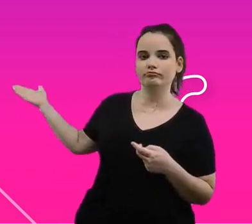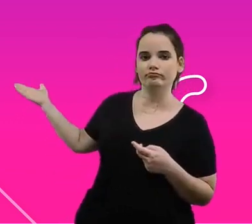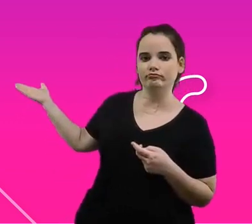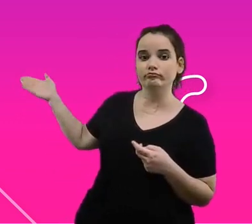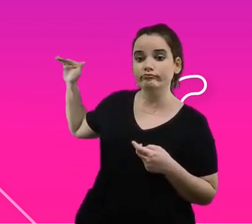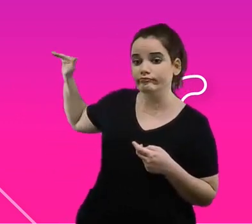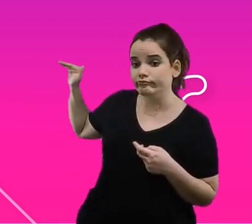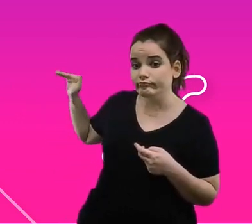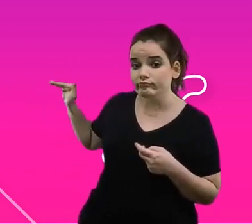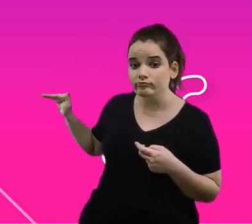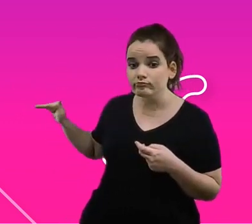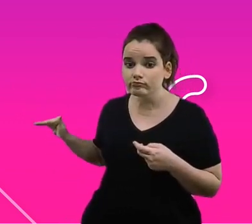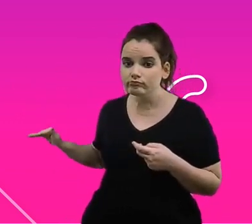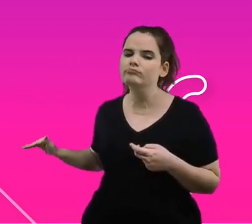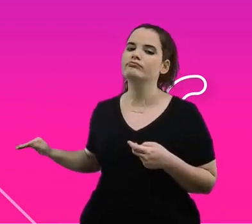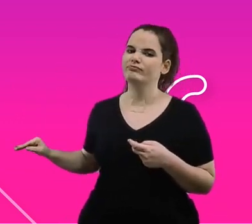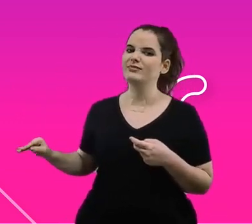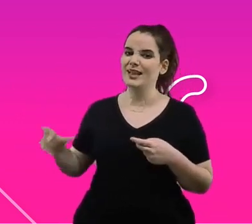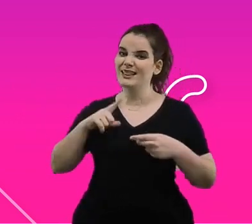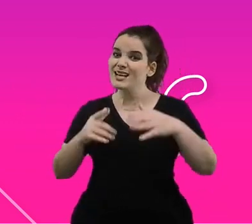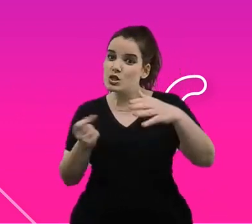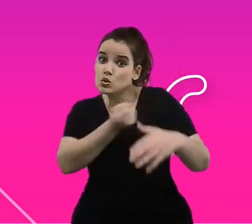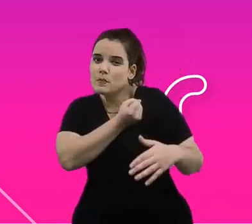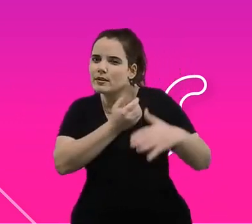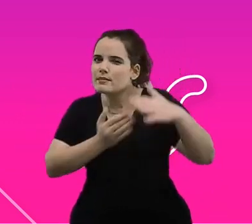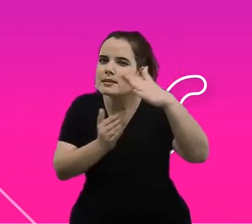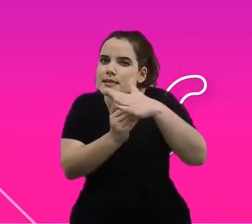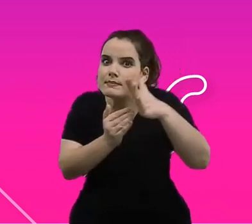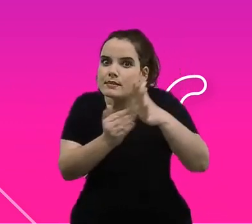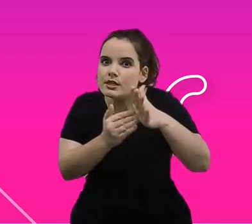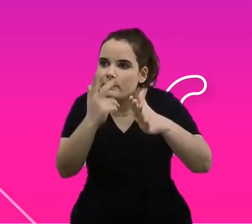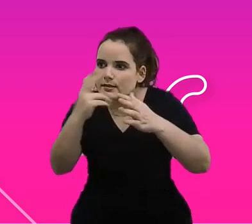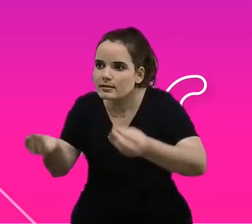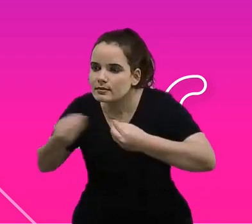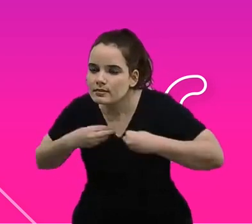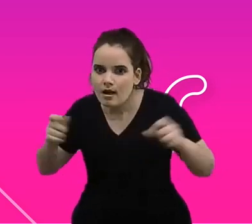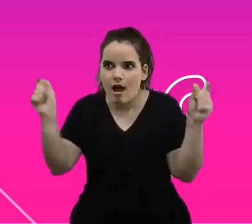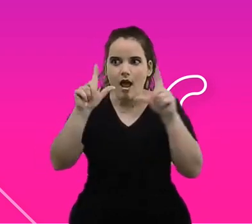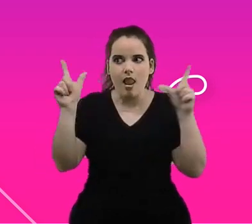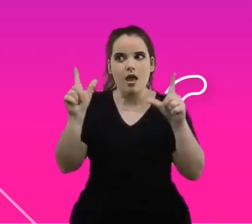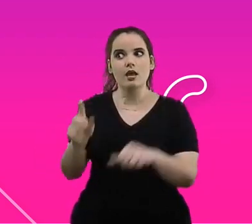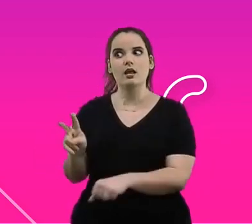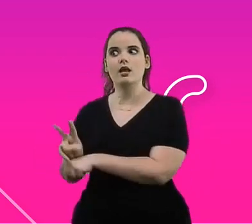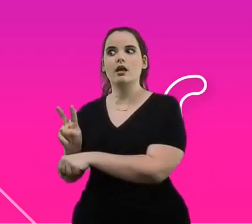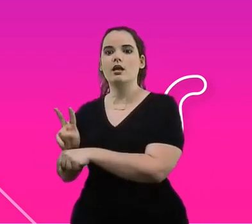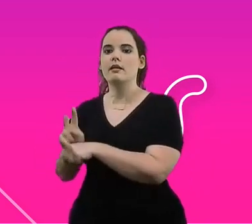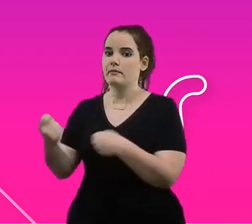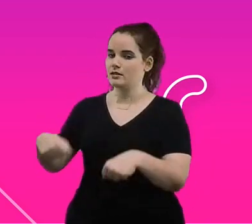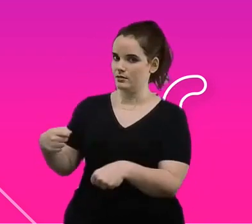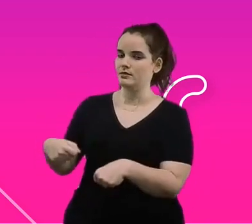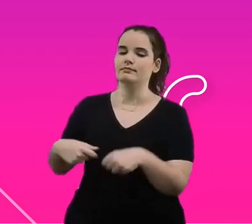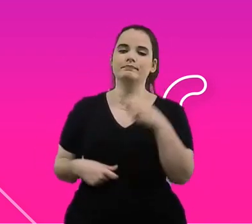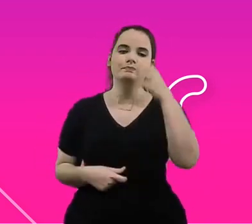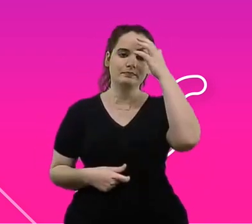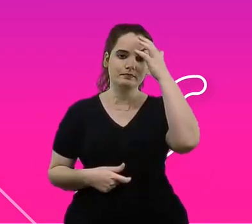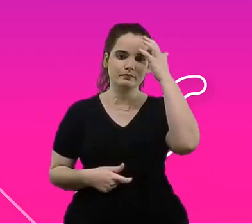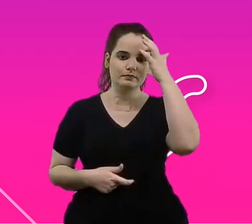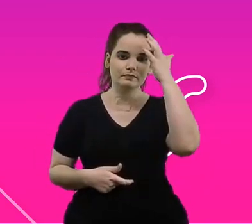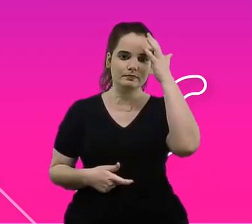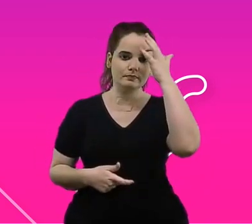achei extraordinário, porque o que a Glócia falou, pode jogar isso para outros estados, para outras frentes de trabalho.